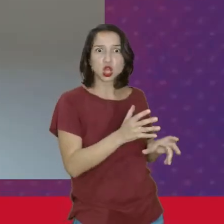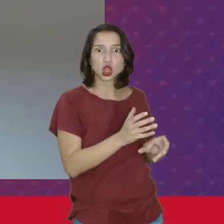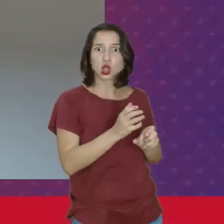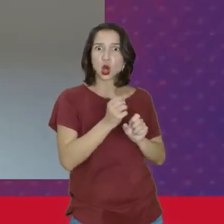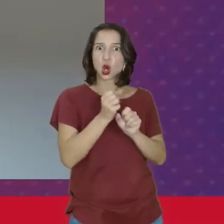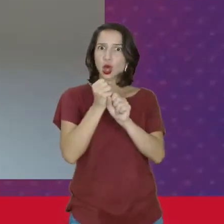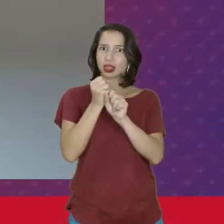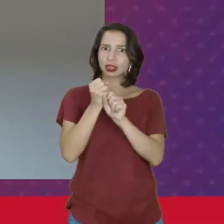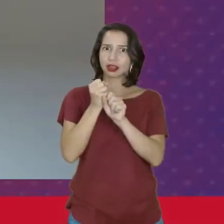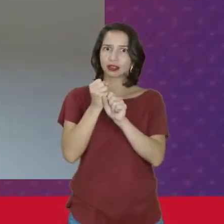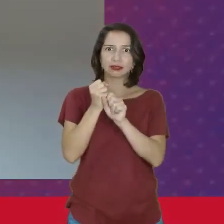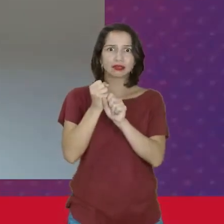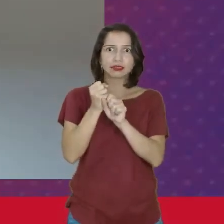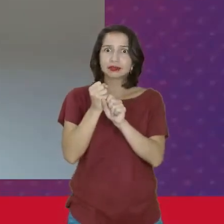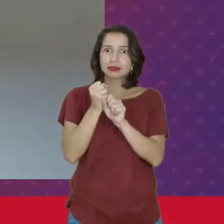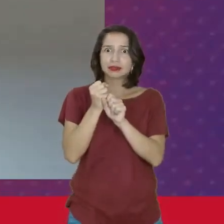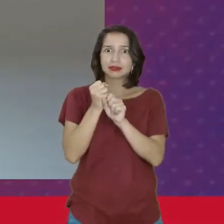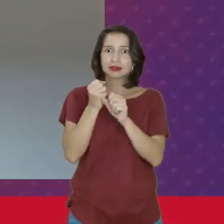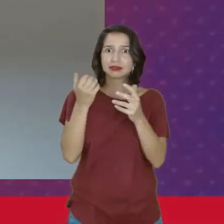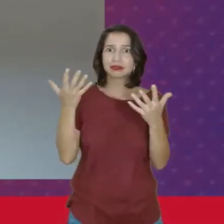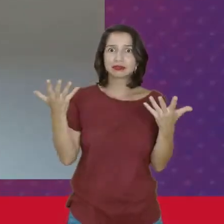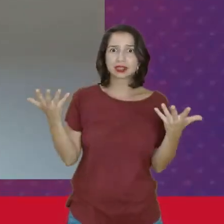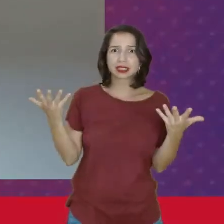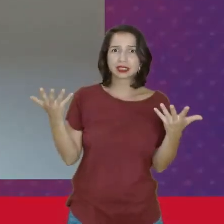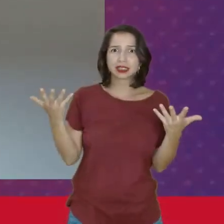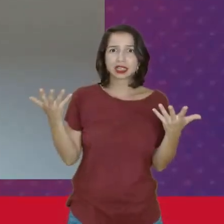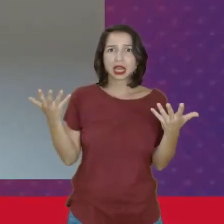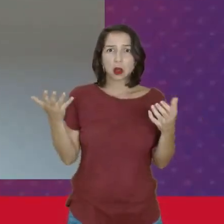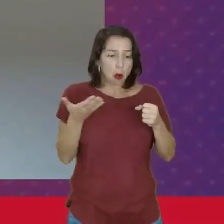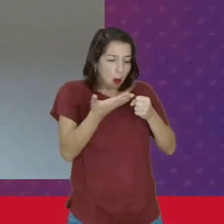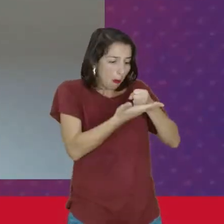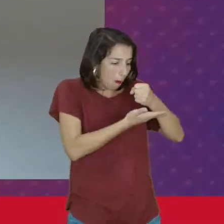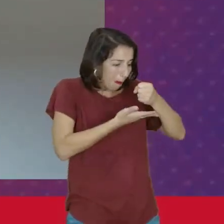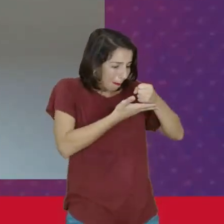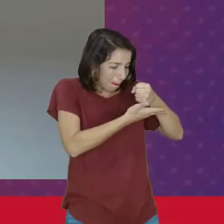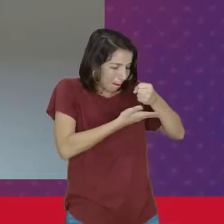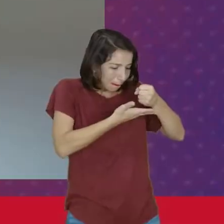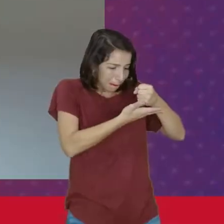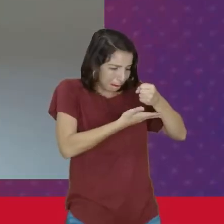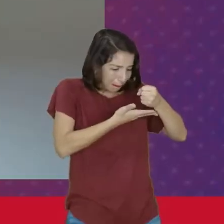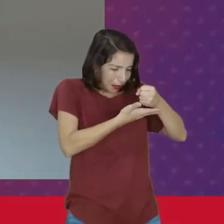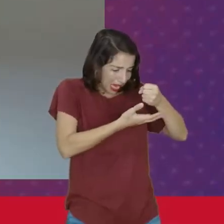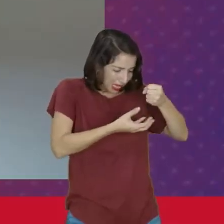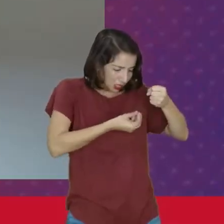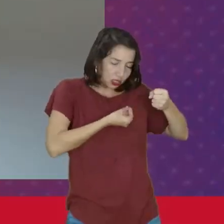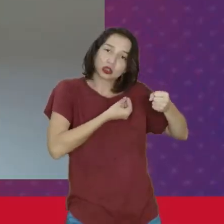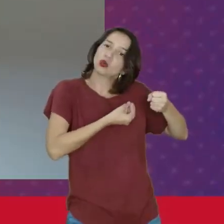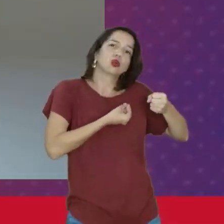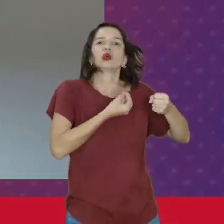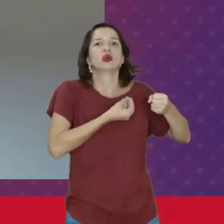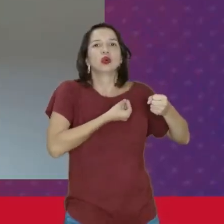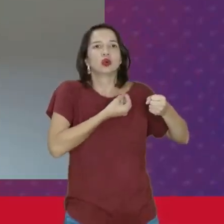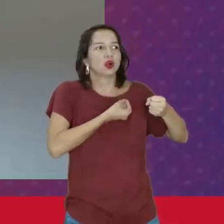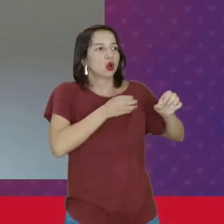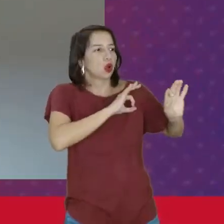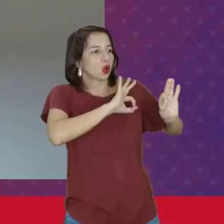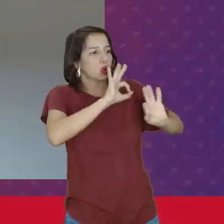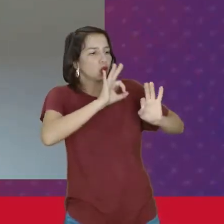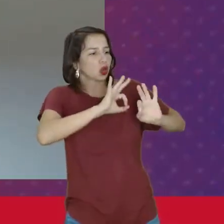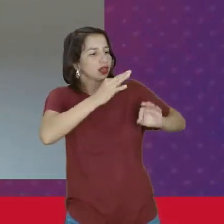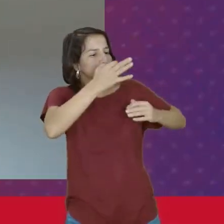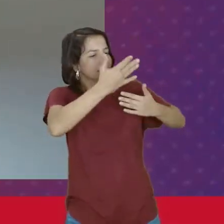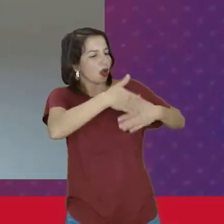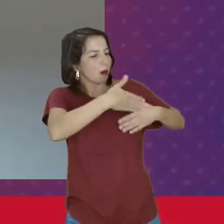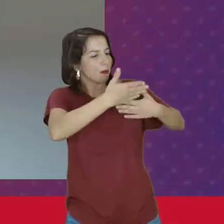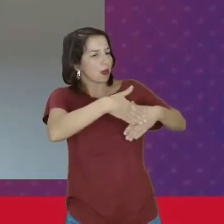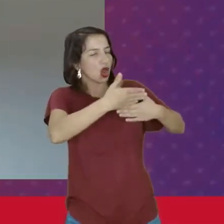Mal se dá conta de fazer o essencial, que é preparar uma prova, passar as notas das